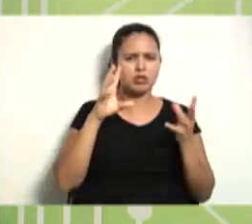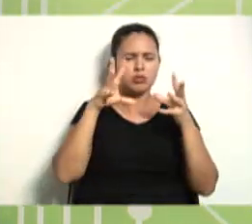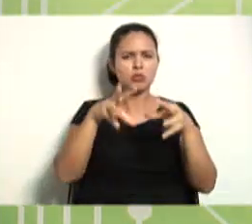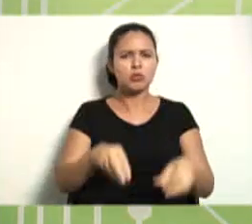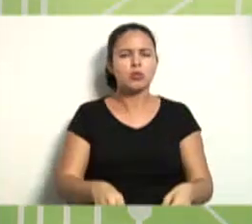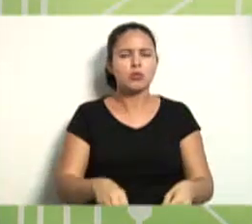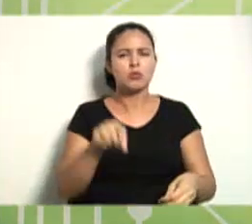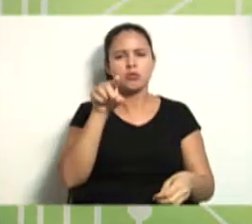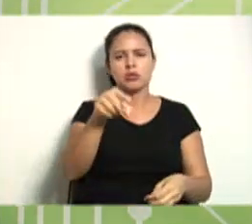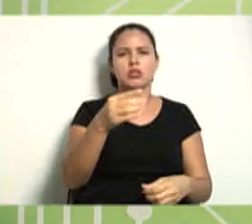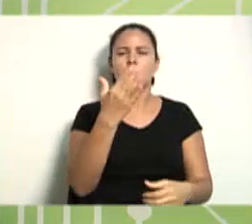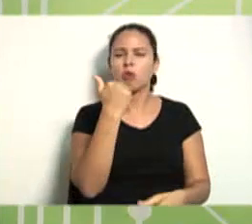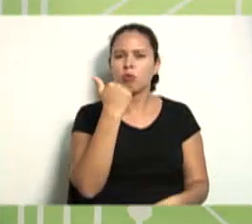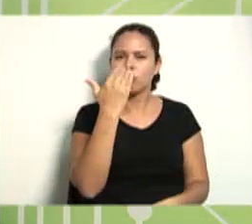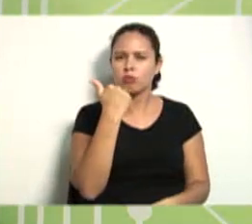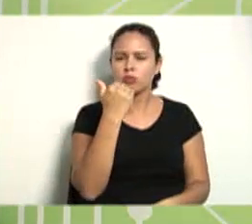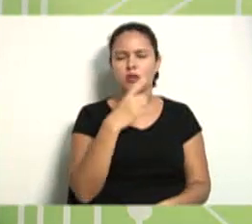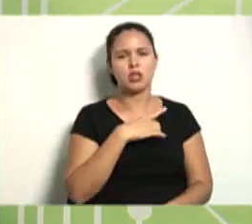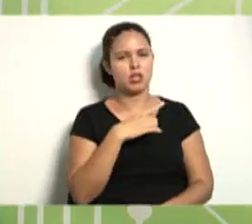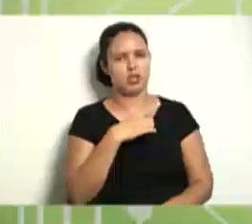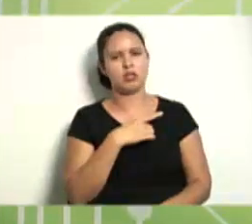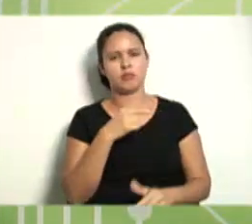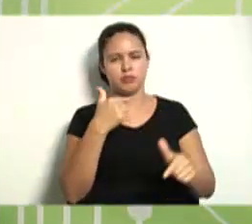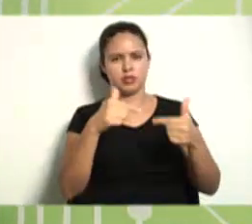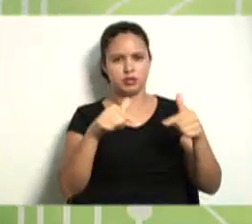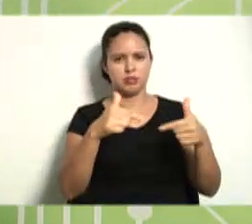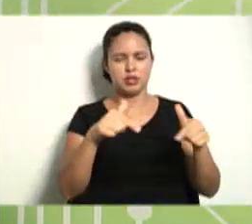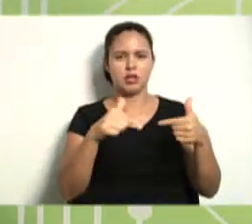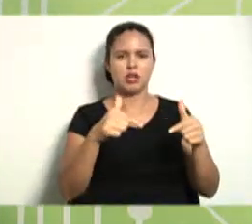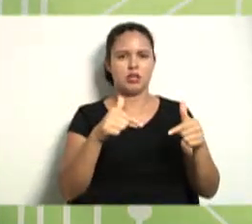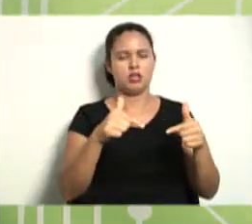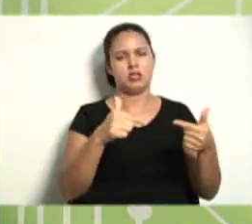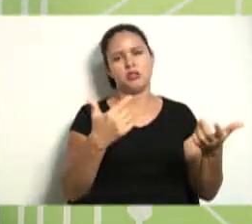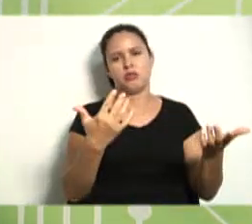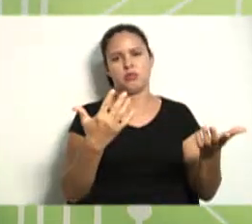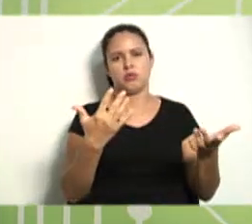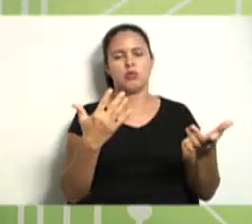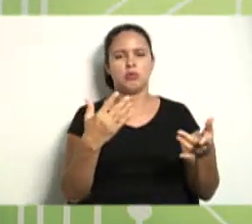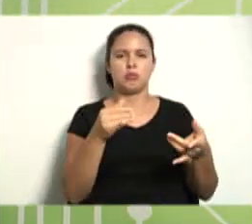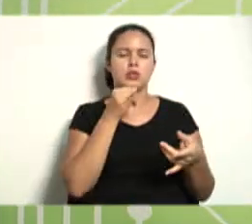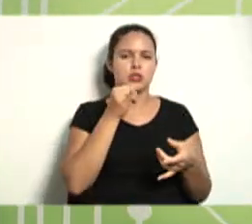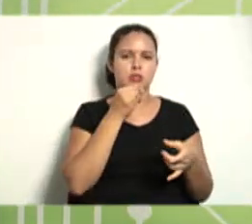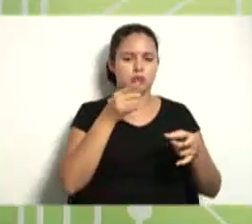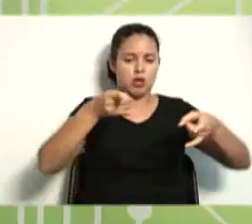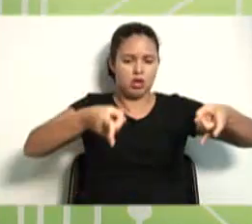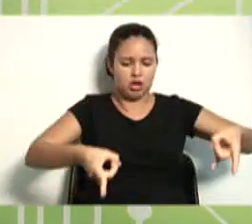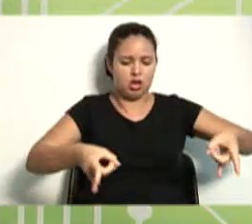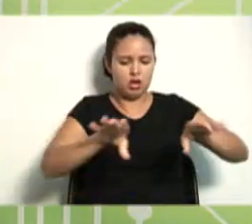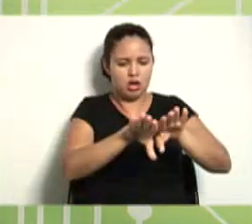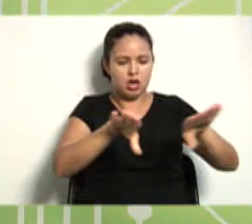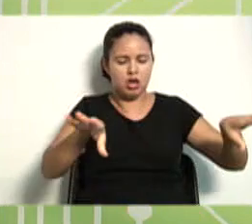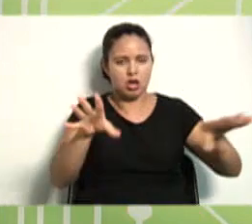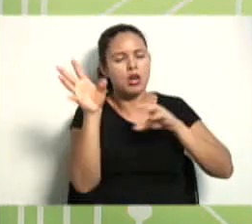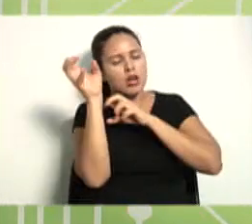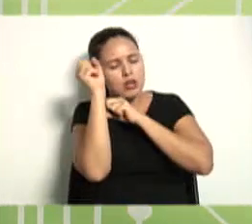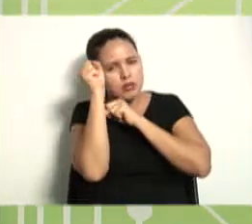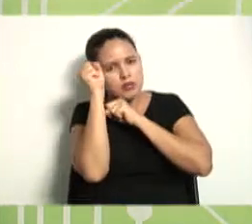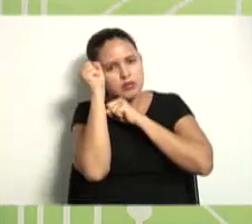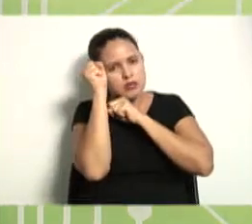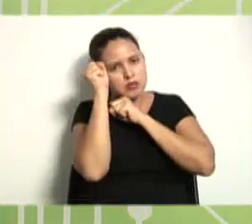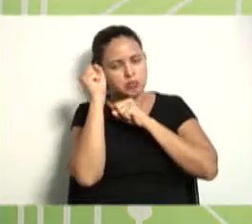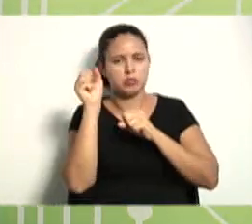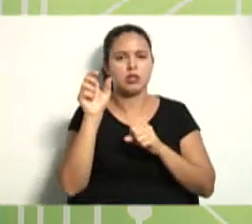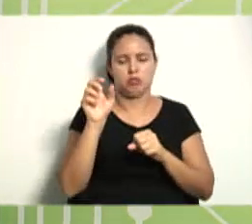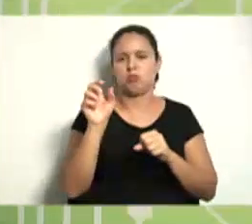que você consumiu tinha trabalho. Não só a sua cama, que foi feita por alguém, mas também a sua alimentação. No